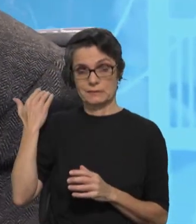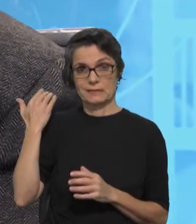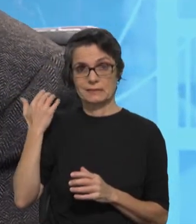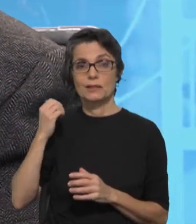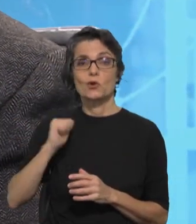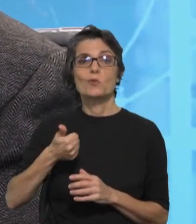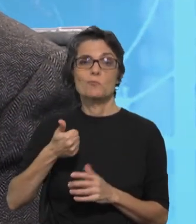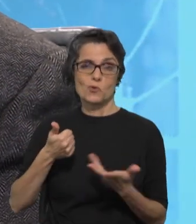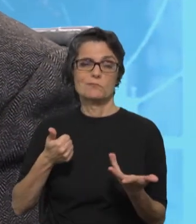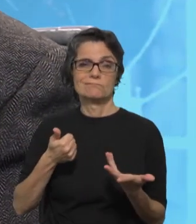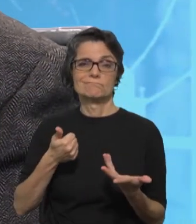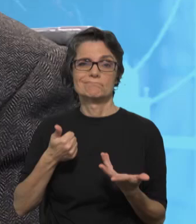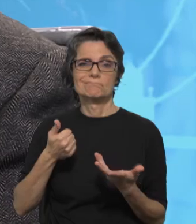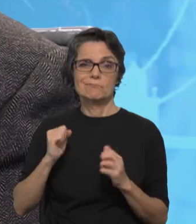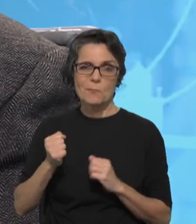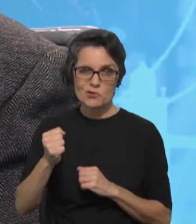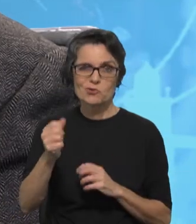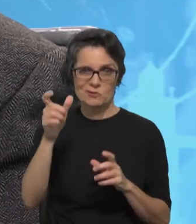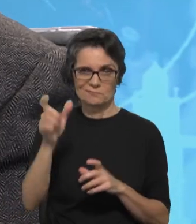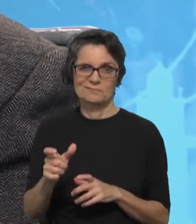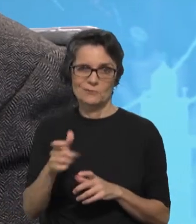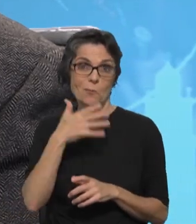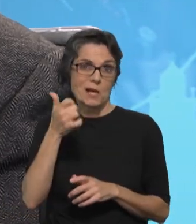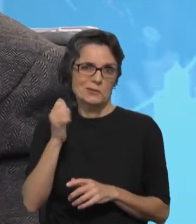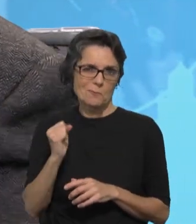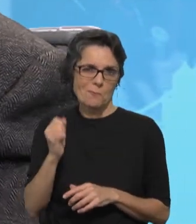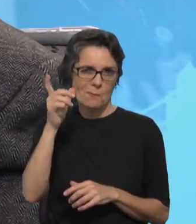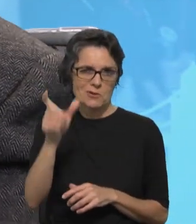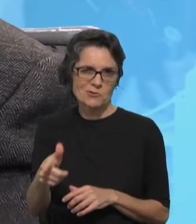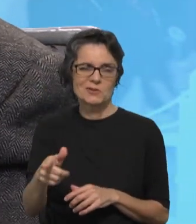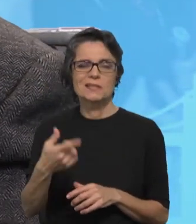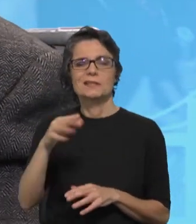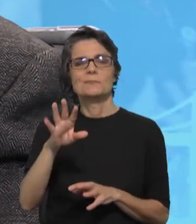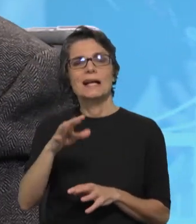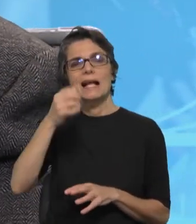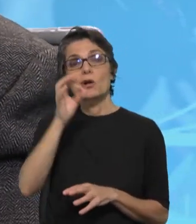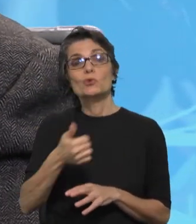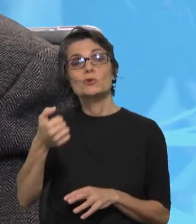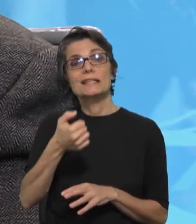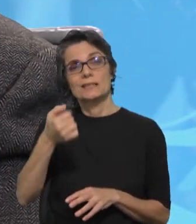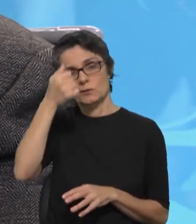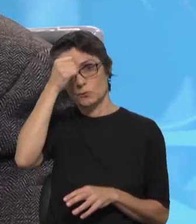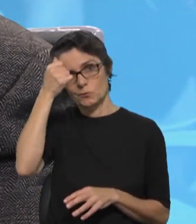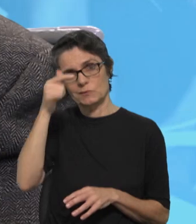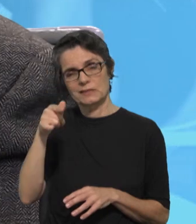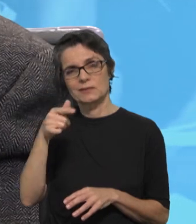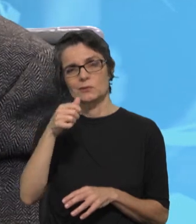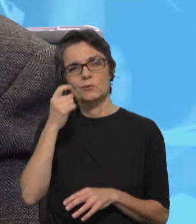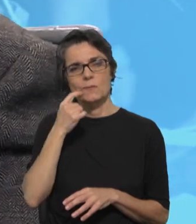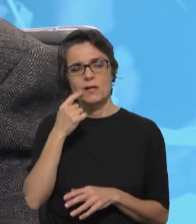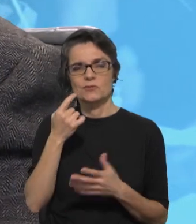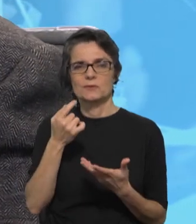do belo pastor, eu diria que este quinto domingo da Páscoa, desta grande Páscoa, poderia ser